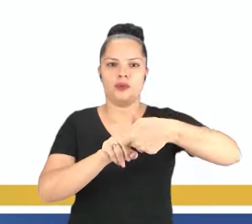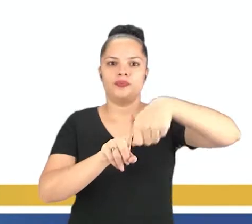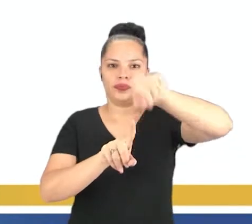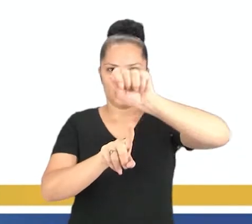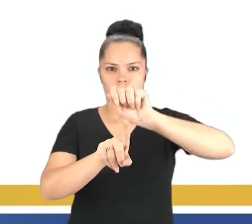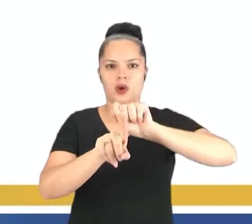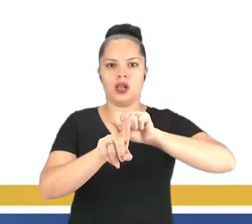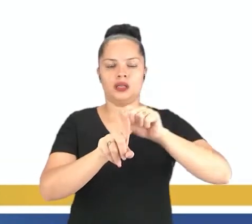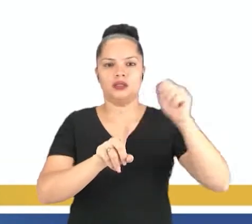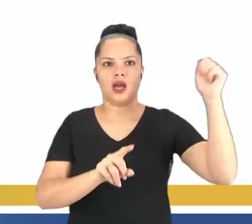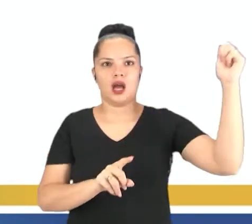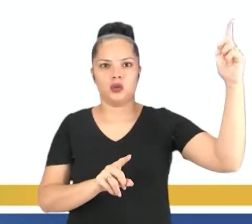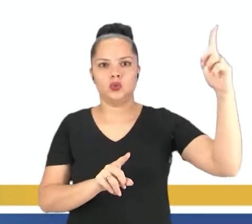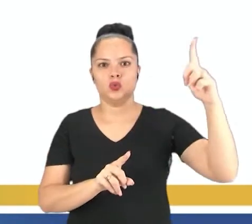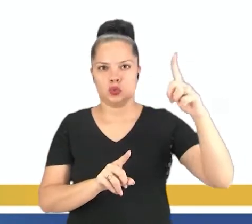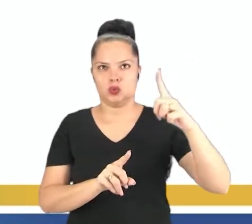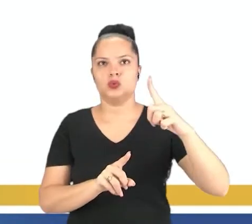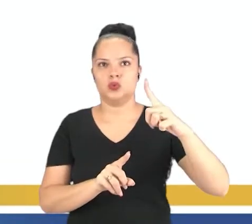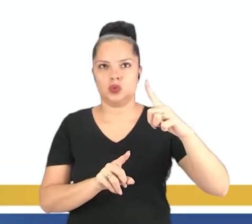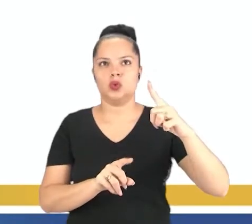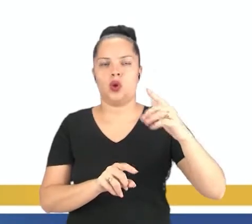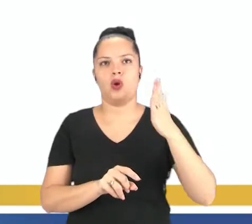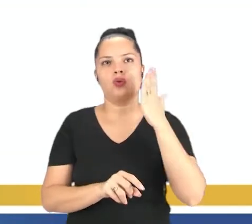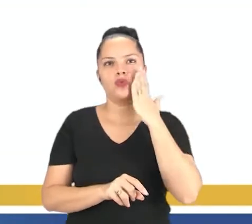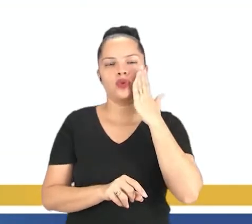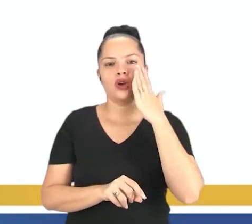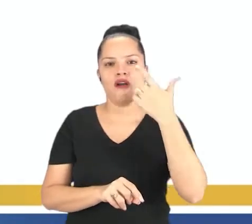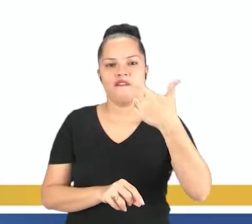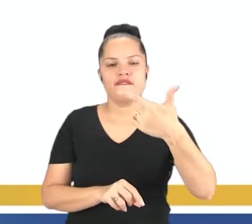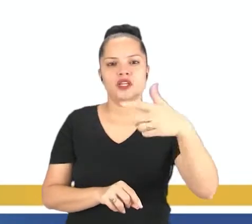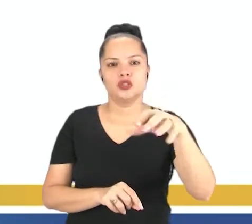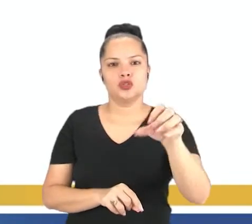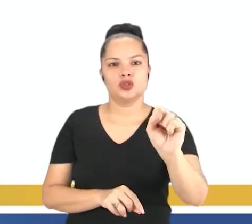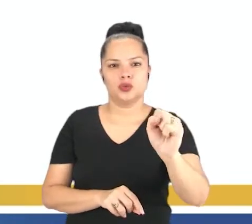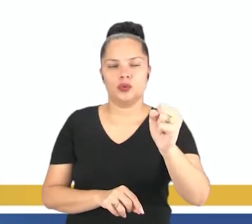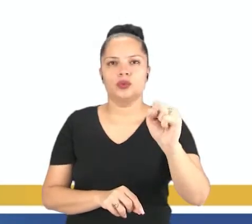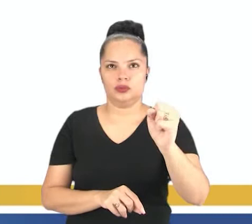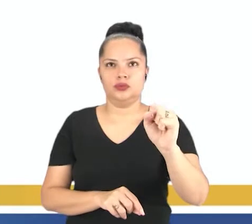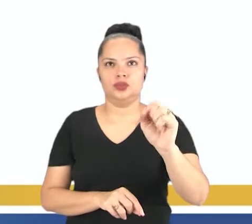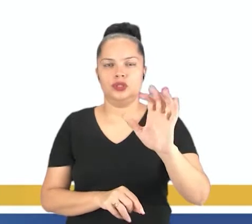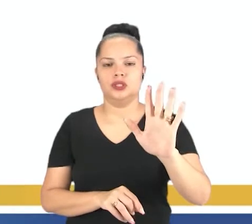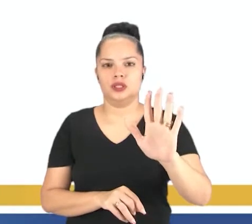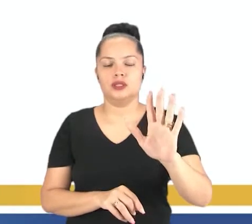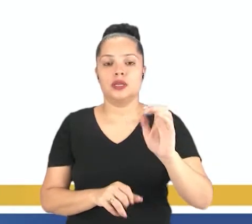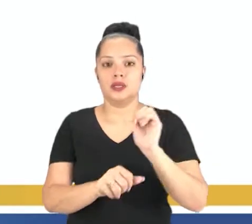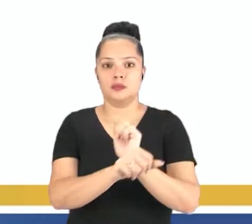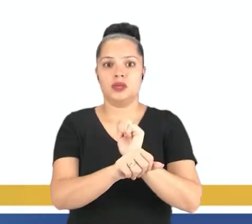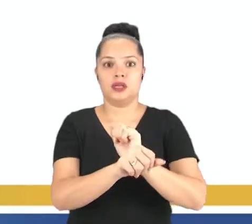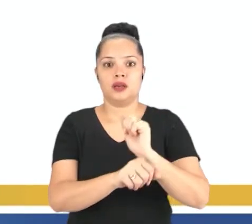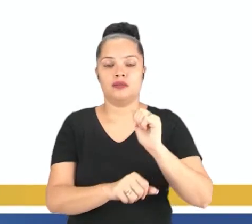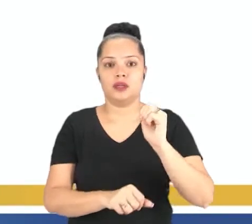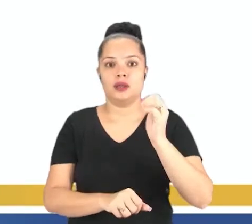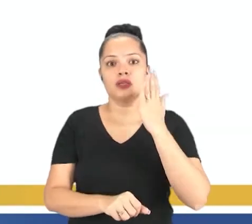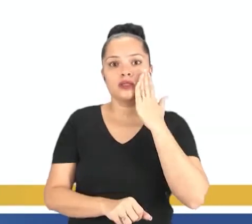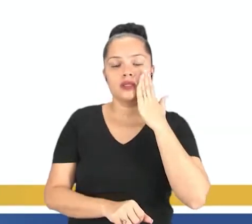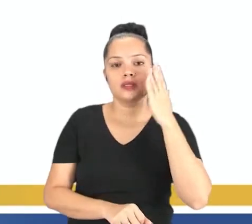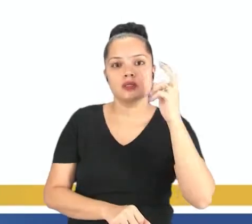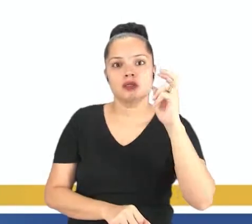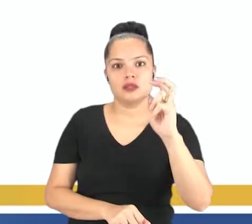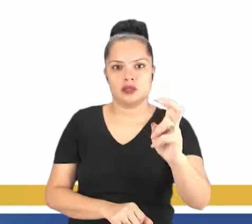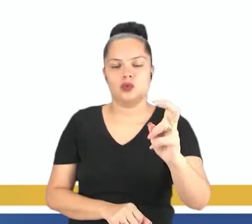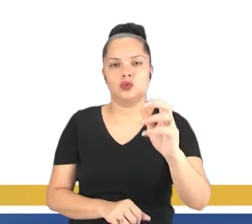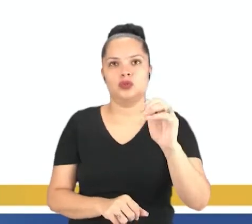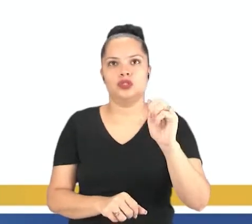que tem 18 período de 20 dias aos quais se somavam cinco dias para completar os 365 dias do ano tá